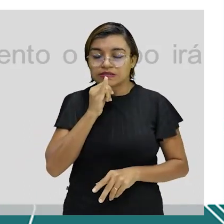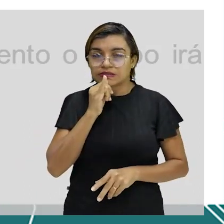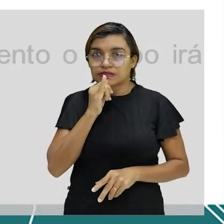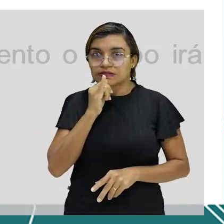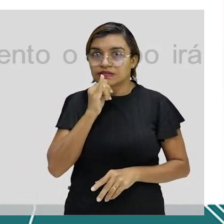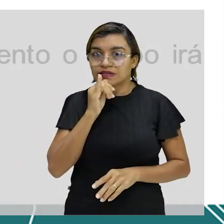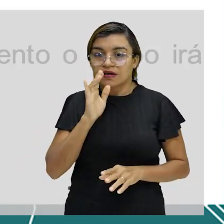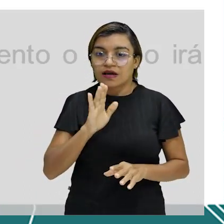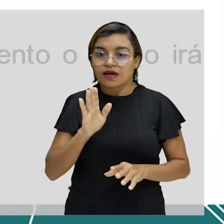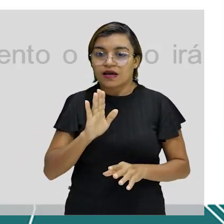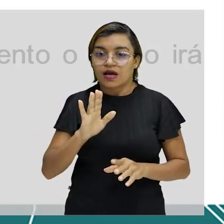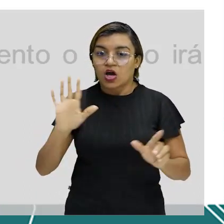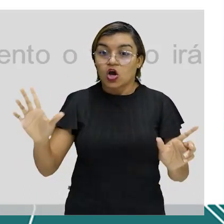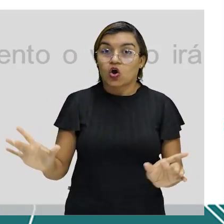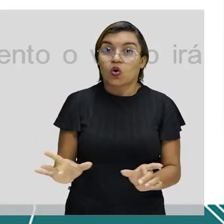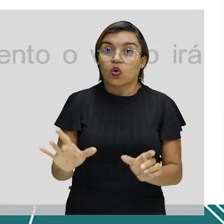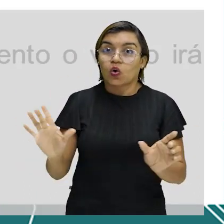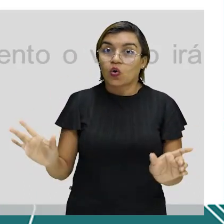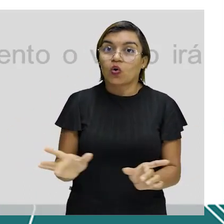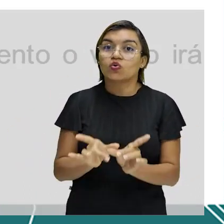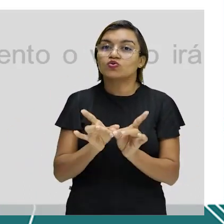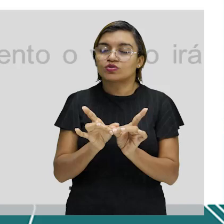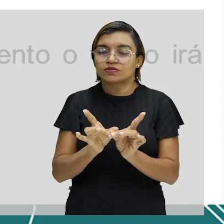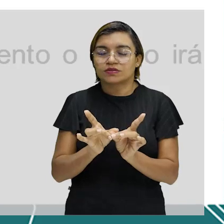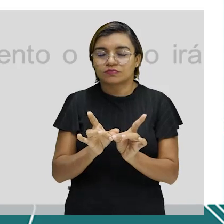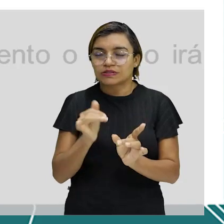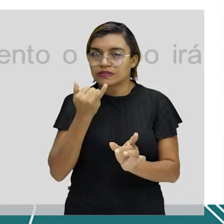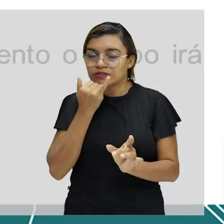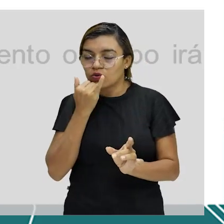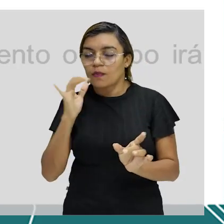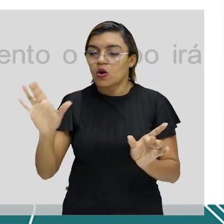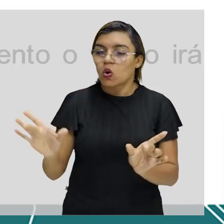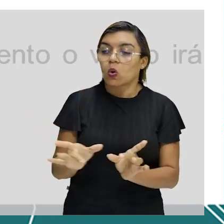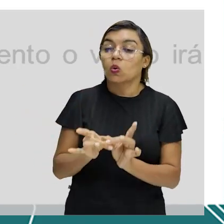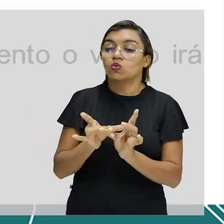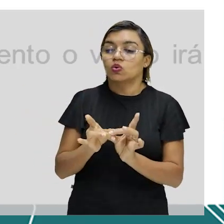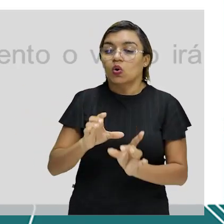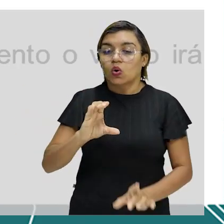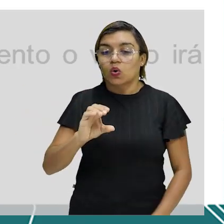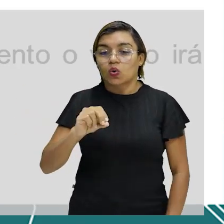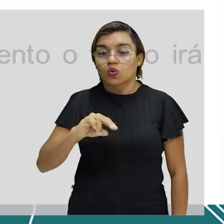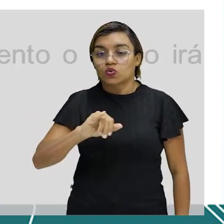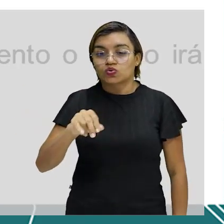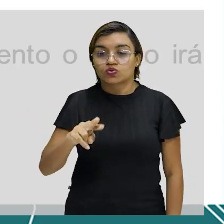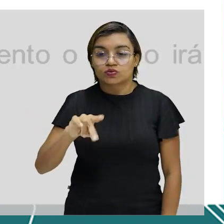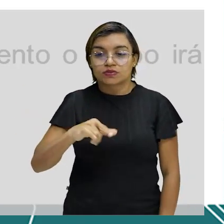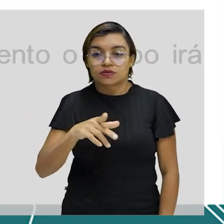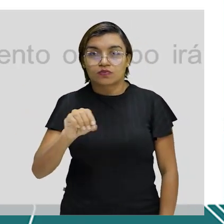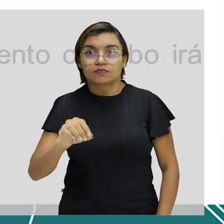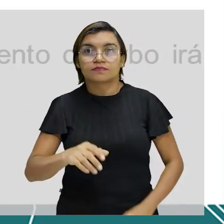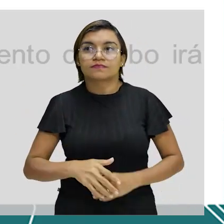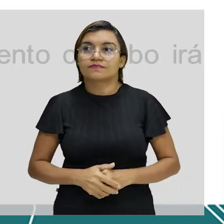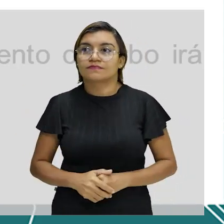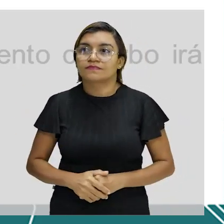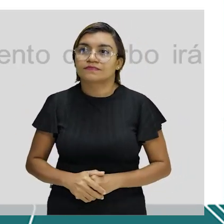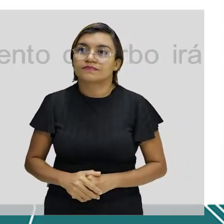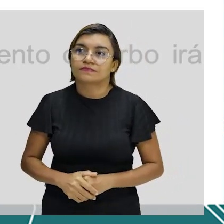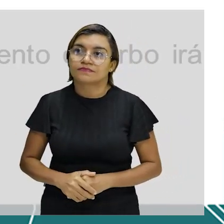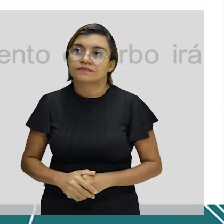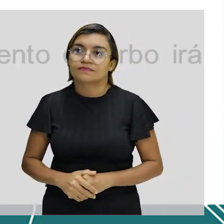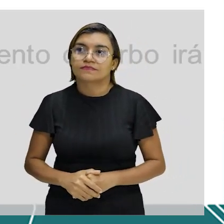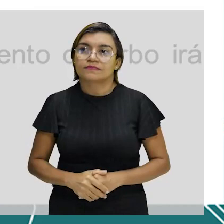é conjunção. Pela conjunção ou, diferente de ir, 3, 2, 1. Vou refazer só isso